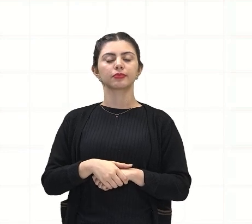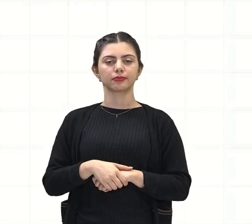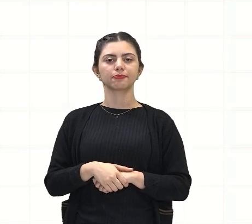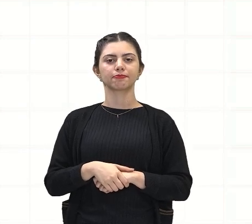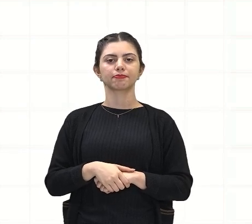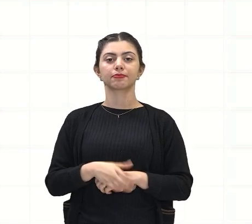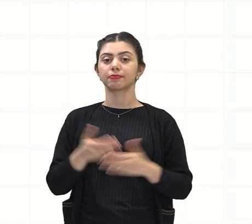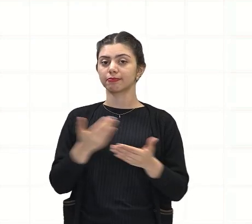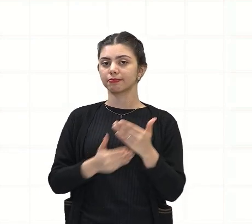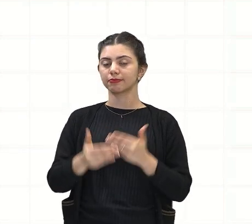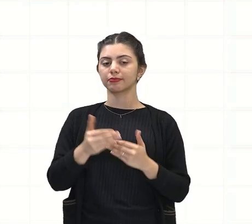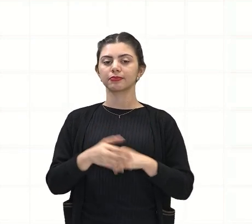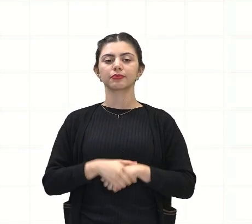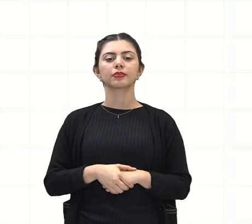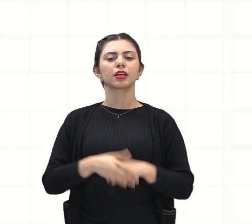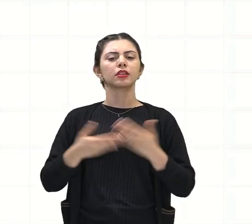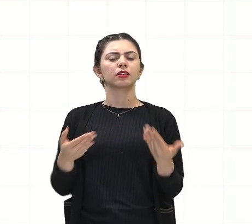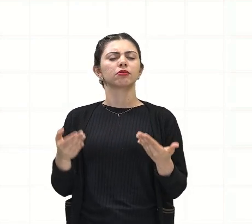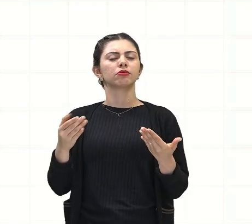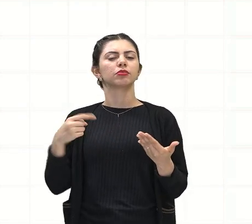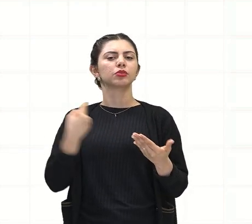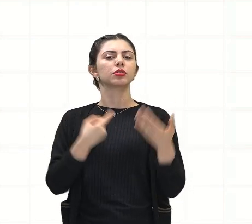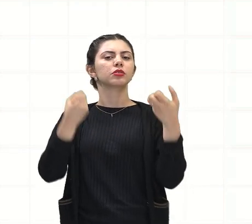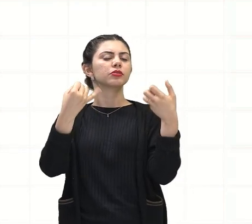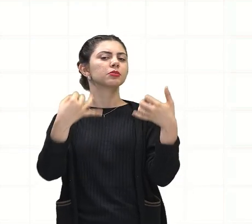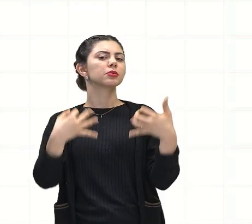Adiante, vamos compreender